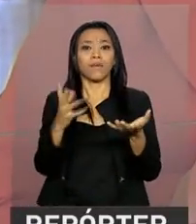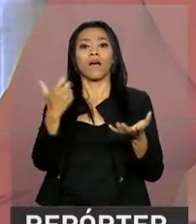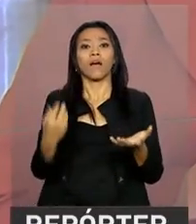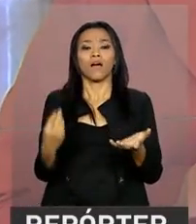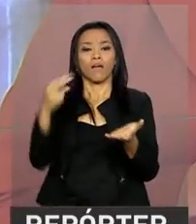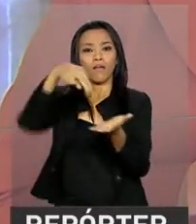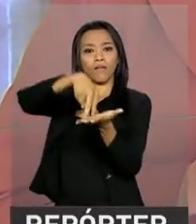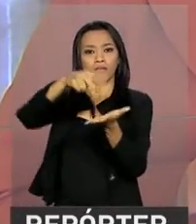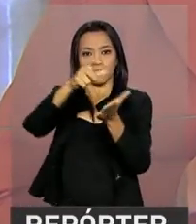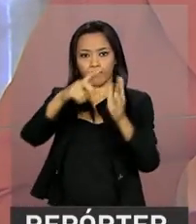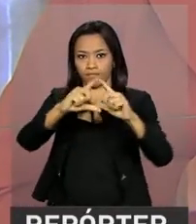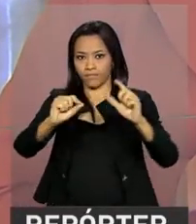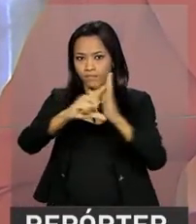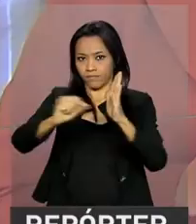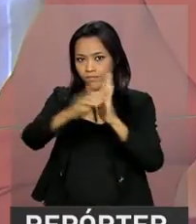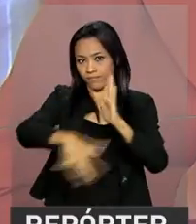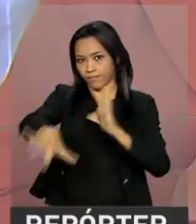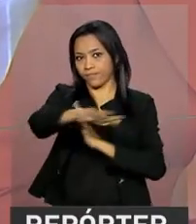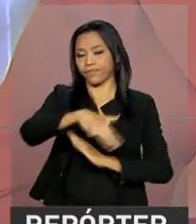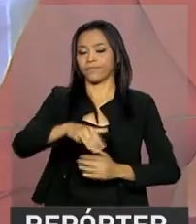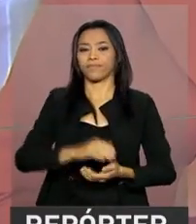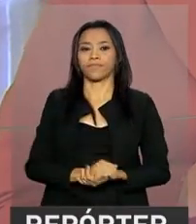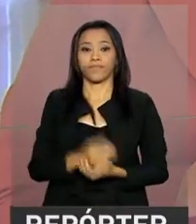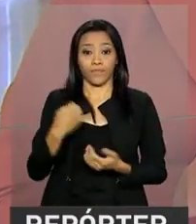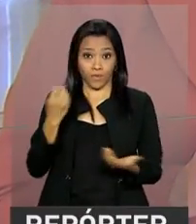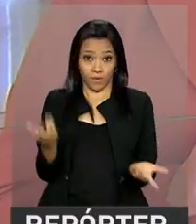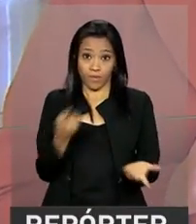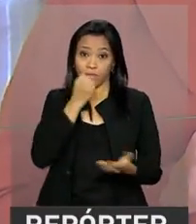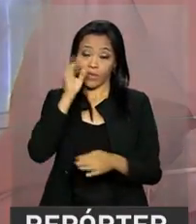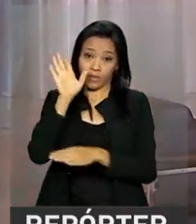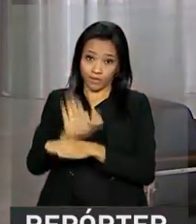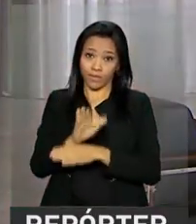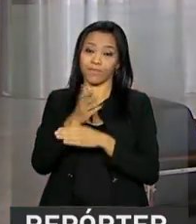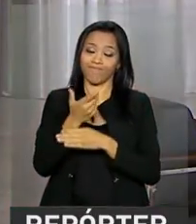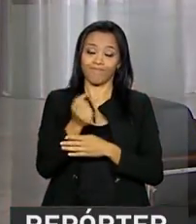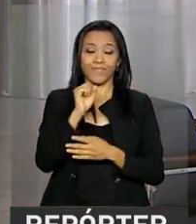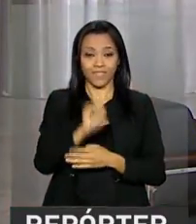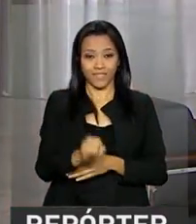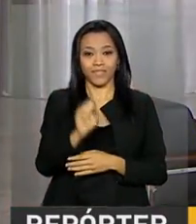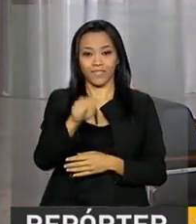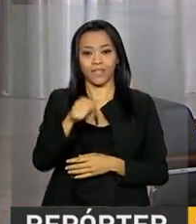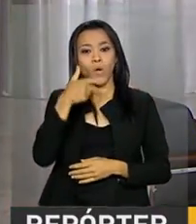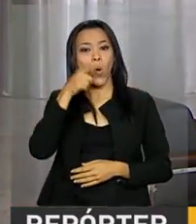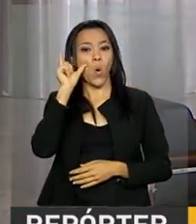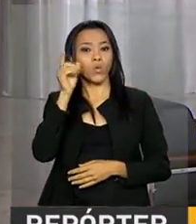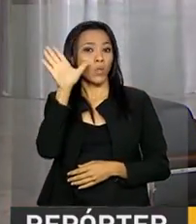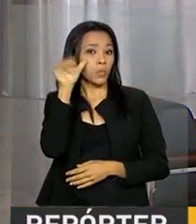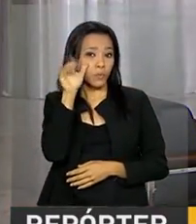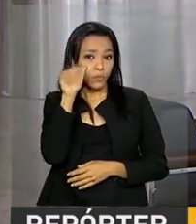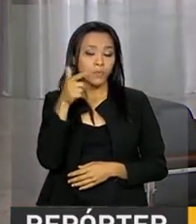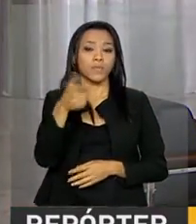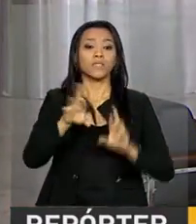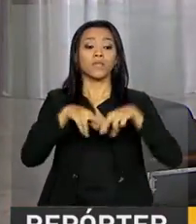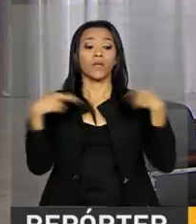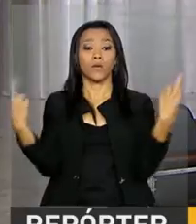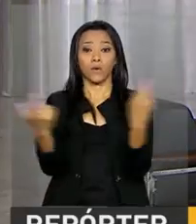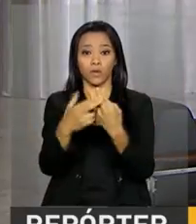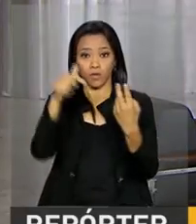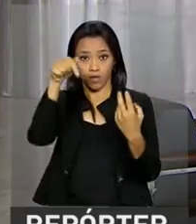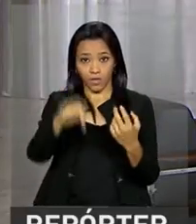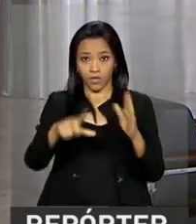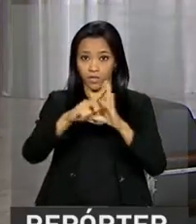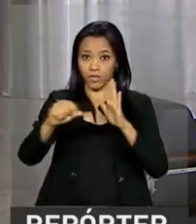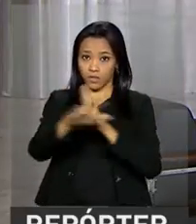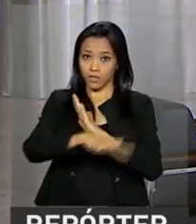8 a isso o leandro boa tarde eu acompanhei ontem essa reunião aqui no palácio do planalto a